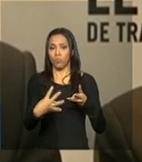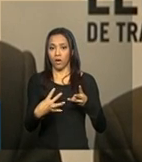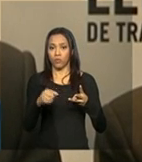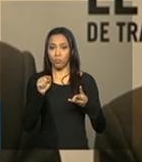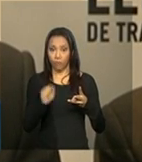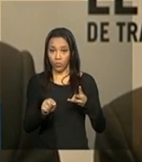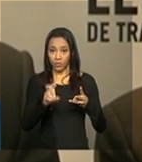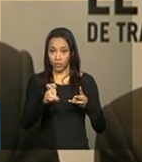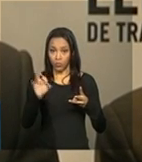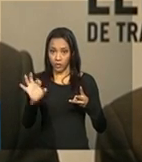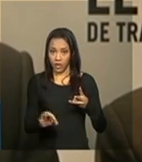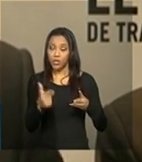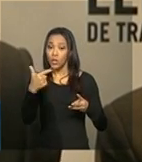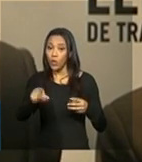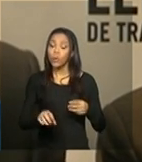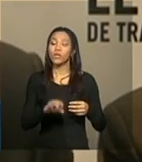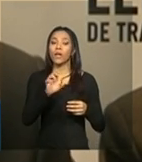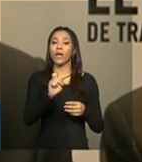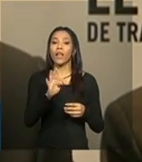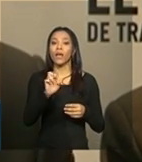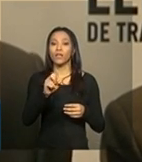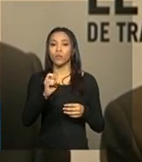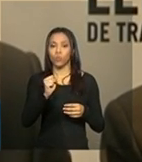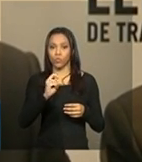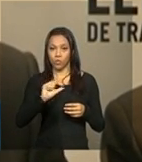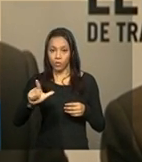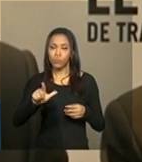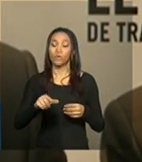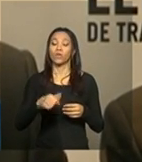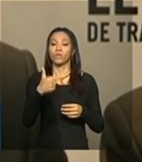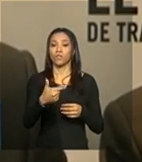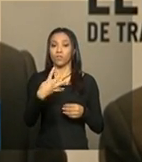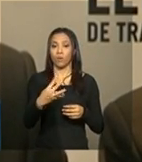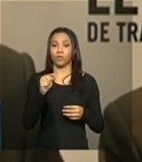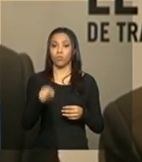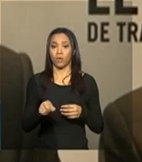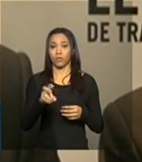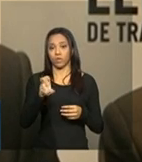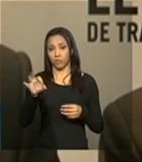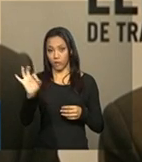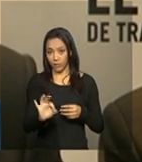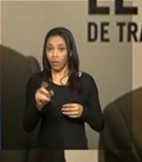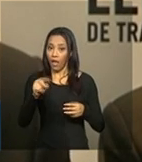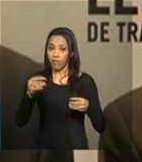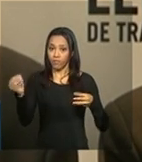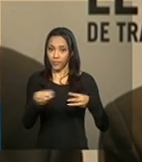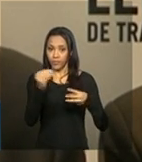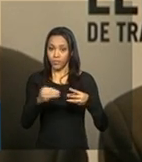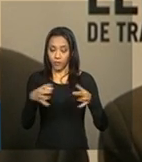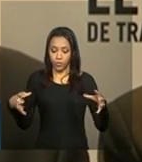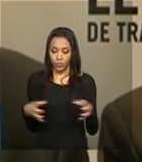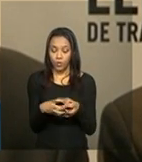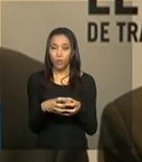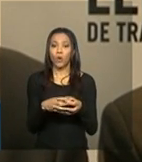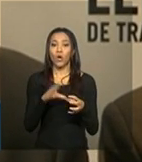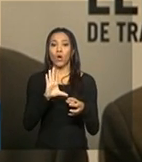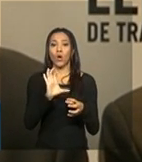24,5%, e pela Eletrosul Centrais Elétricas, com 24,5%. Esses são os constituintes do Consórcio Paraíso.